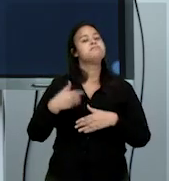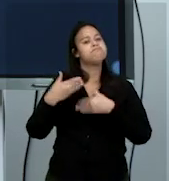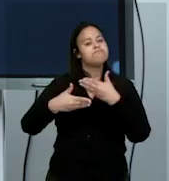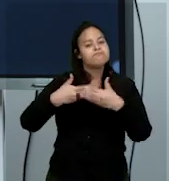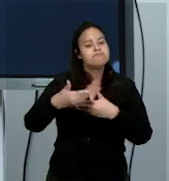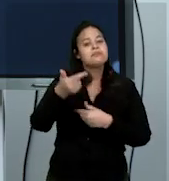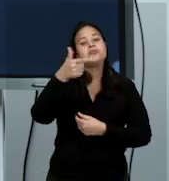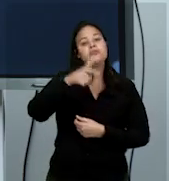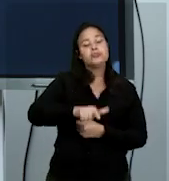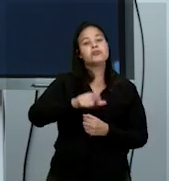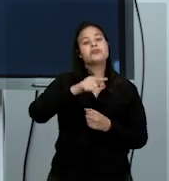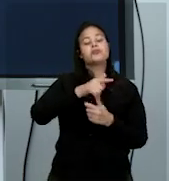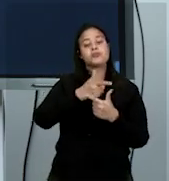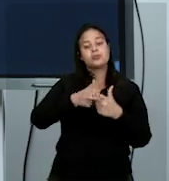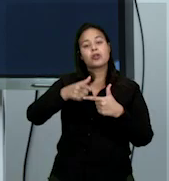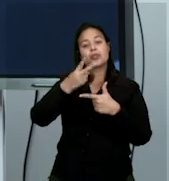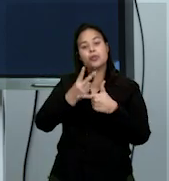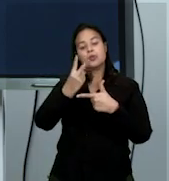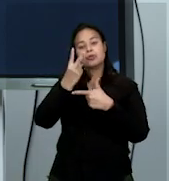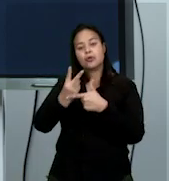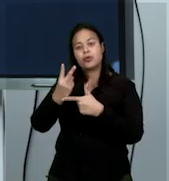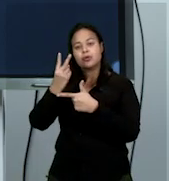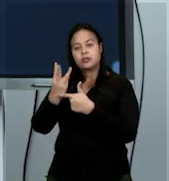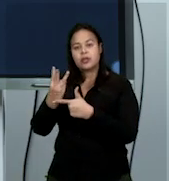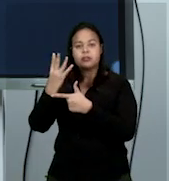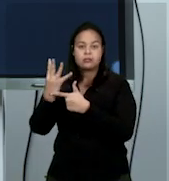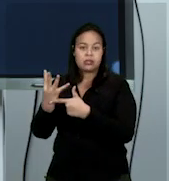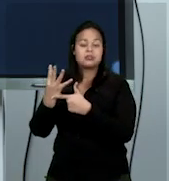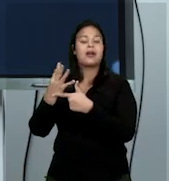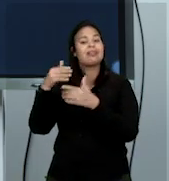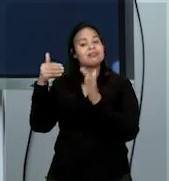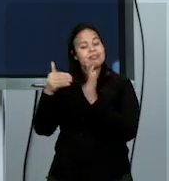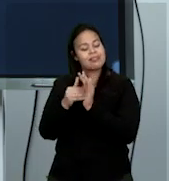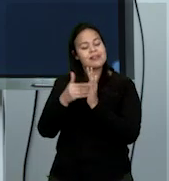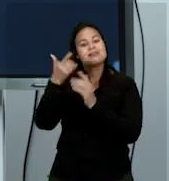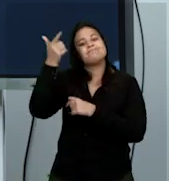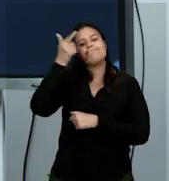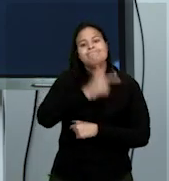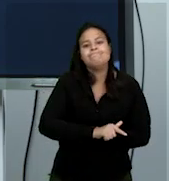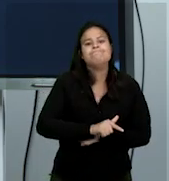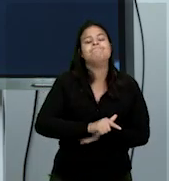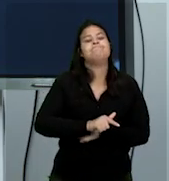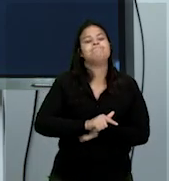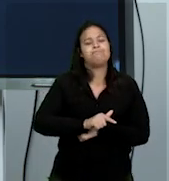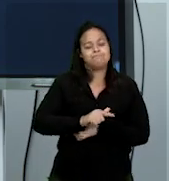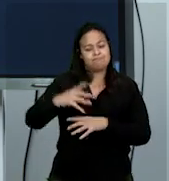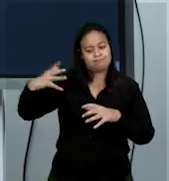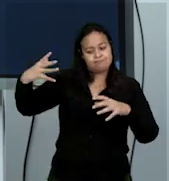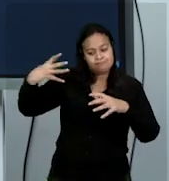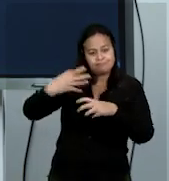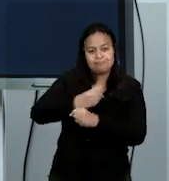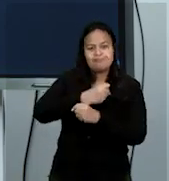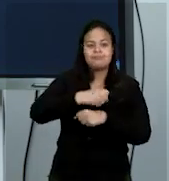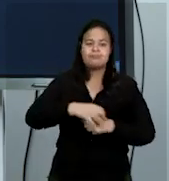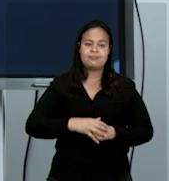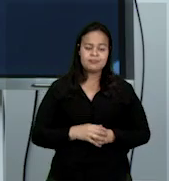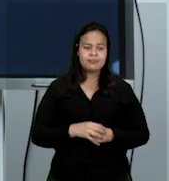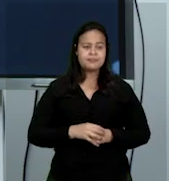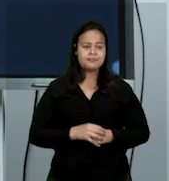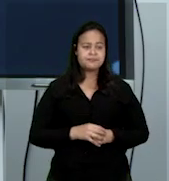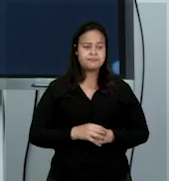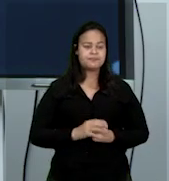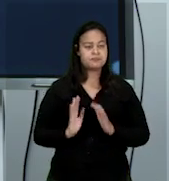processo. Eu vou dividir por 2, por 2, por 2, por 3, por 4, até eu conseguir fazer. Então, vamos fazer aqui no canto